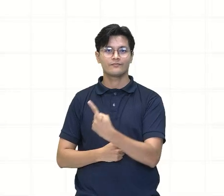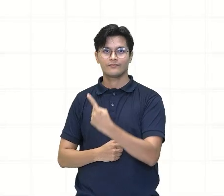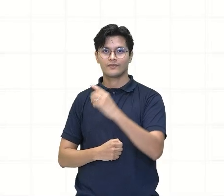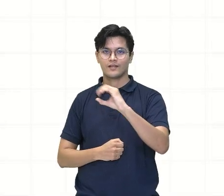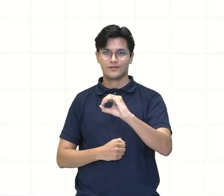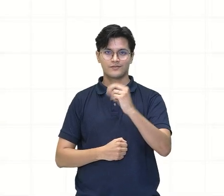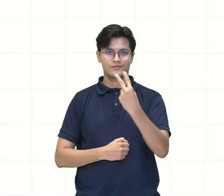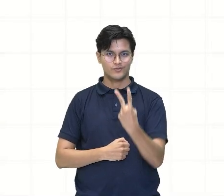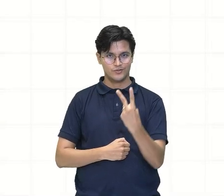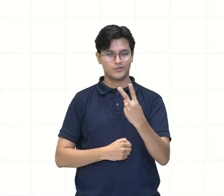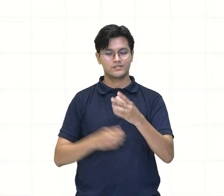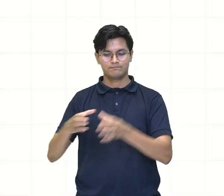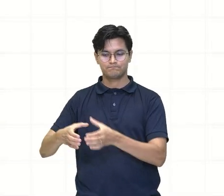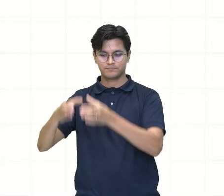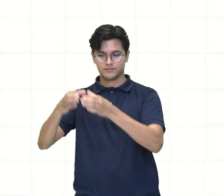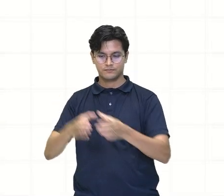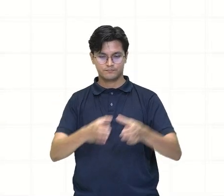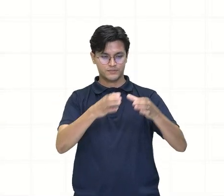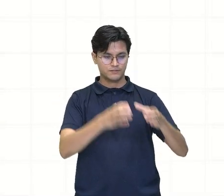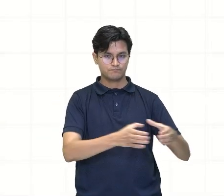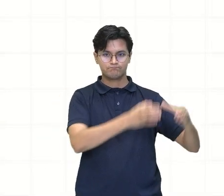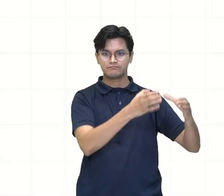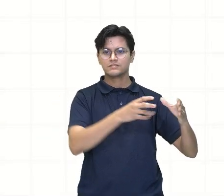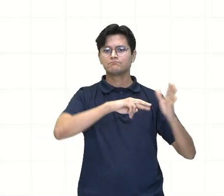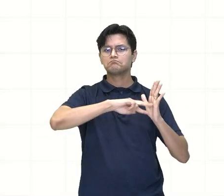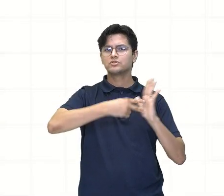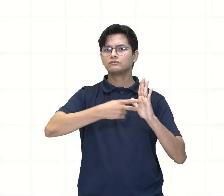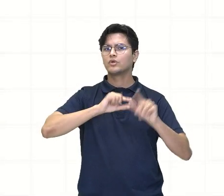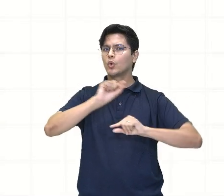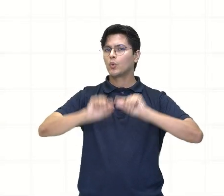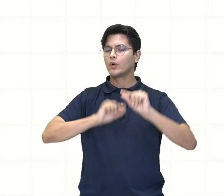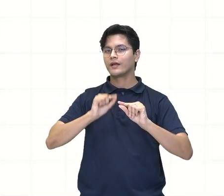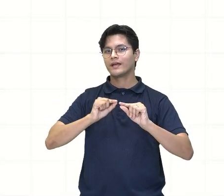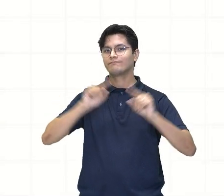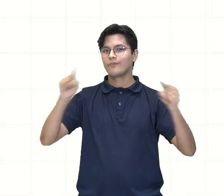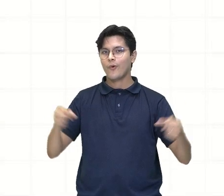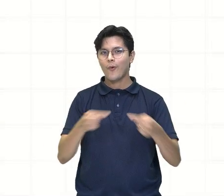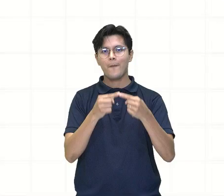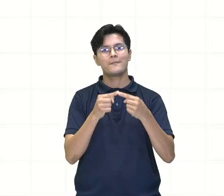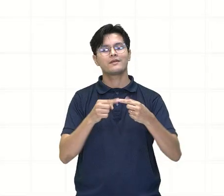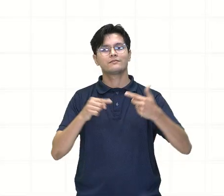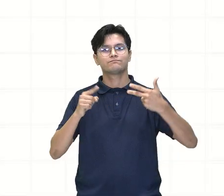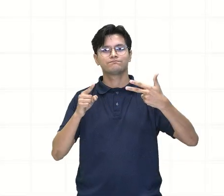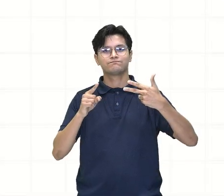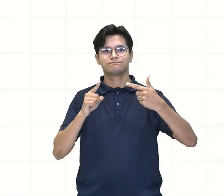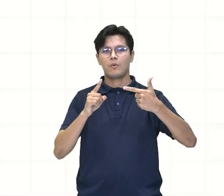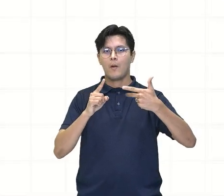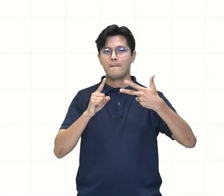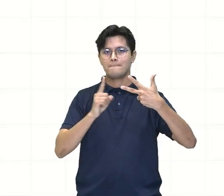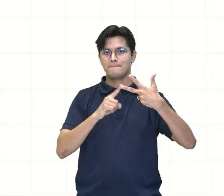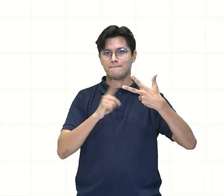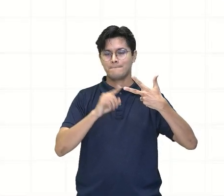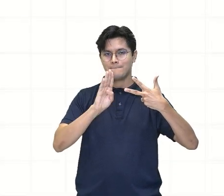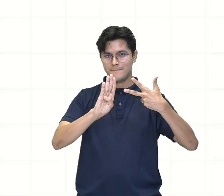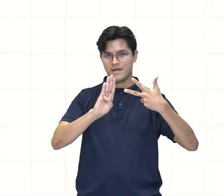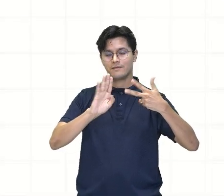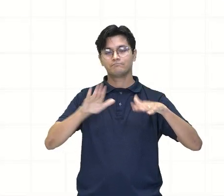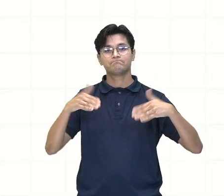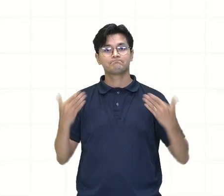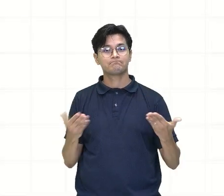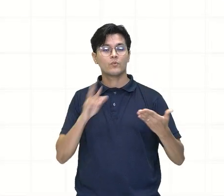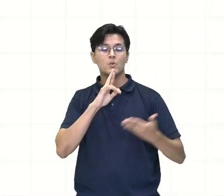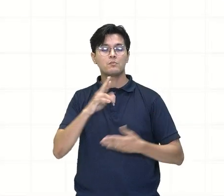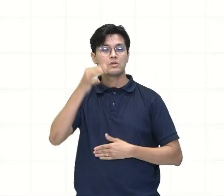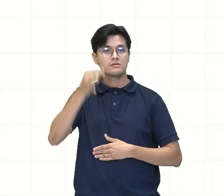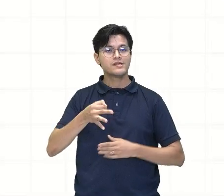102 pacotinhos, ou seja, é a nossa letra D. A nossa resposta correta aí vai ser